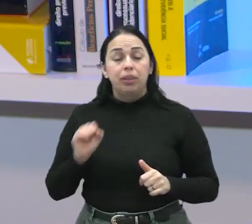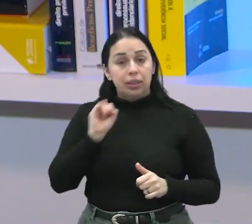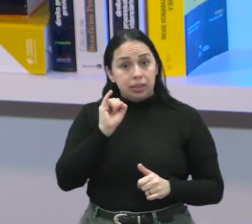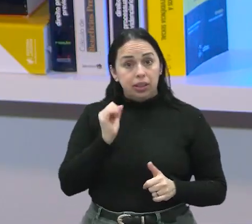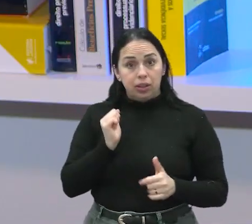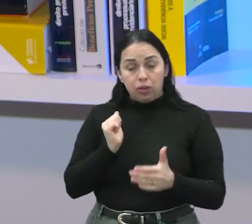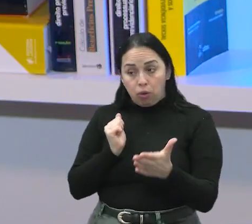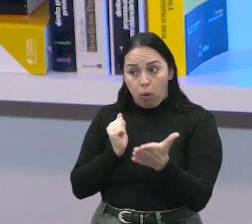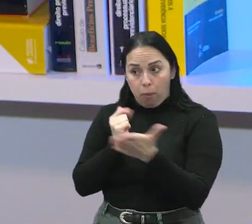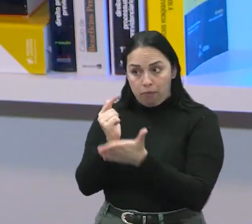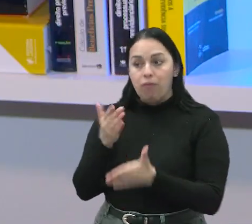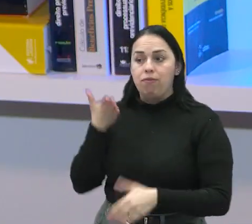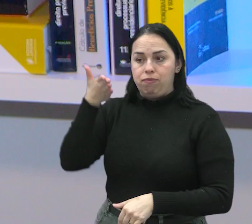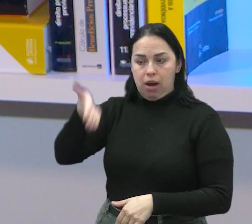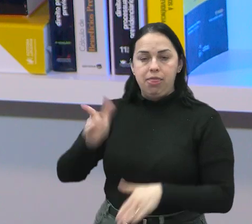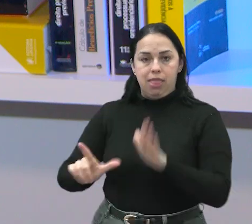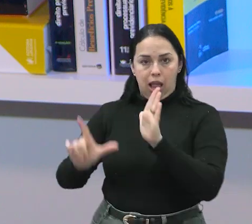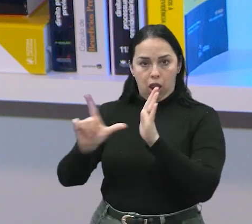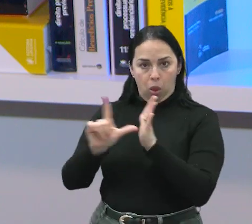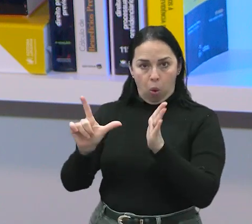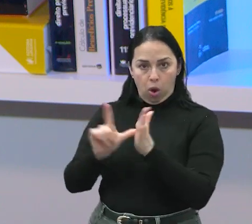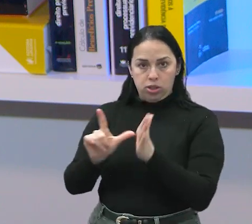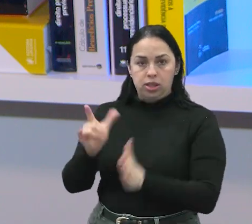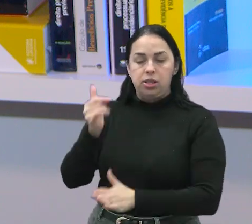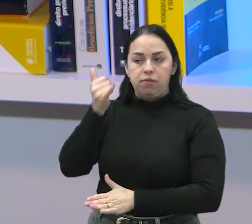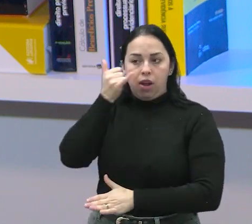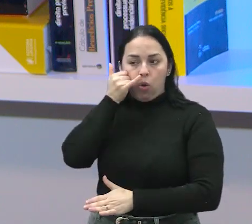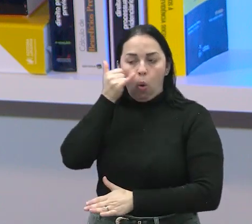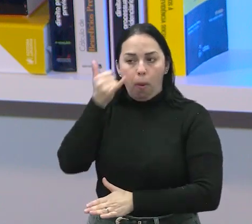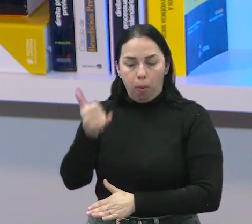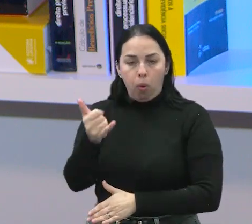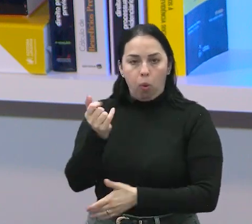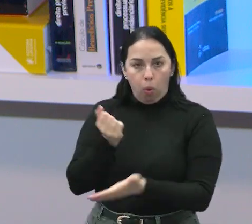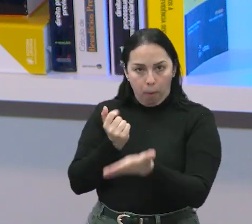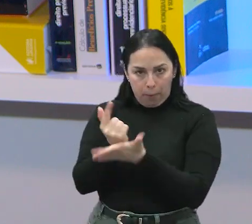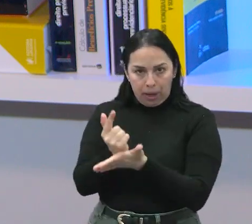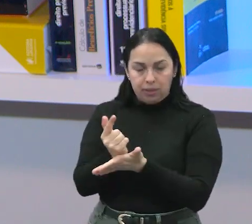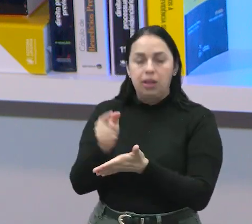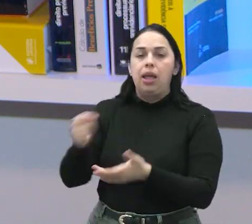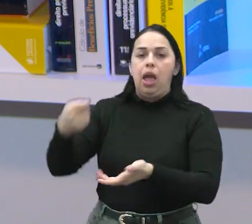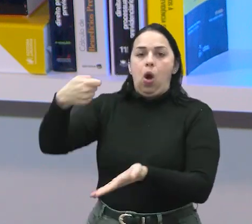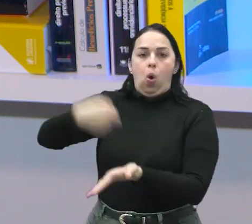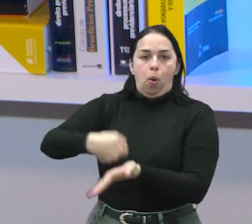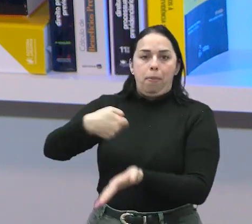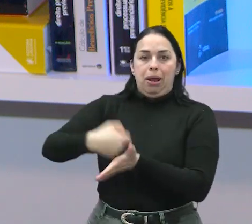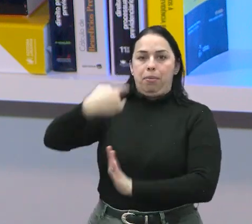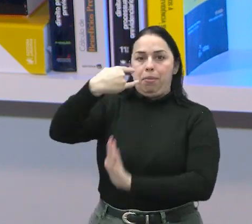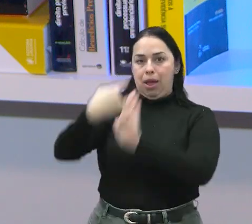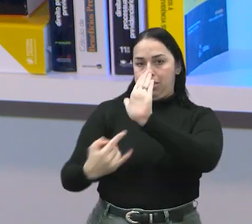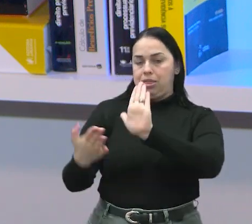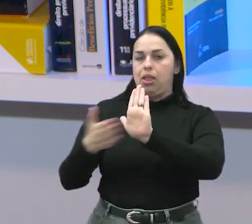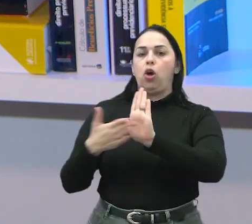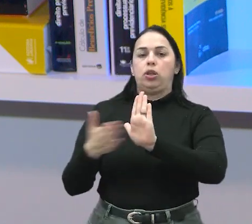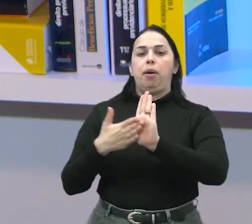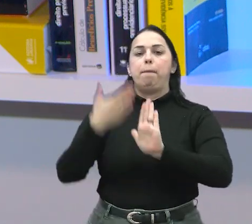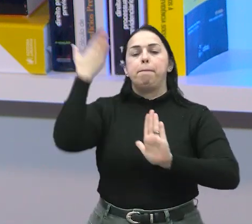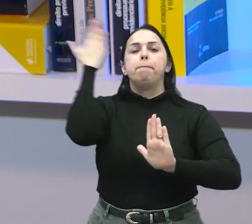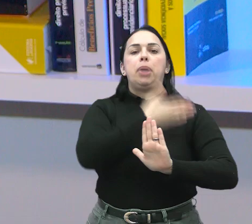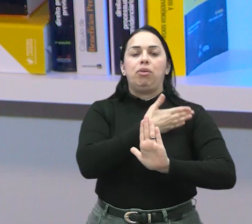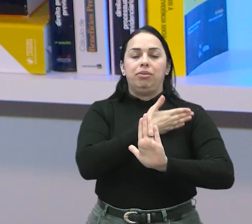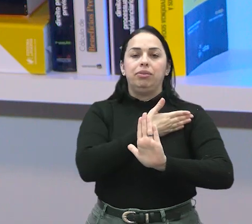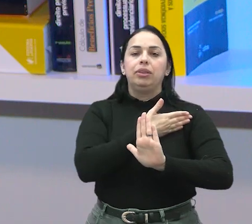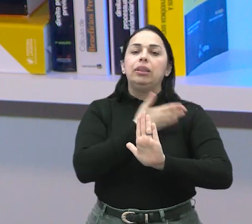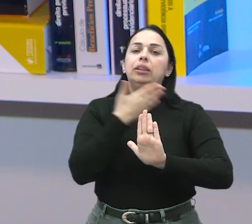estiver comprando de um lojista, mesmo que seja um aparelho usado, esse lojista ele é obrigado a te fornecer um documento fiscal, uma